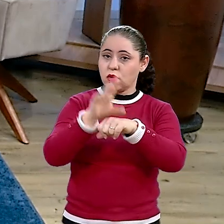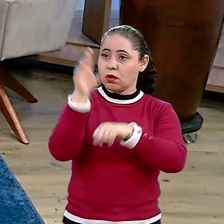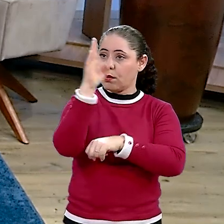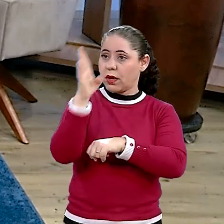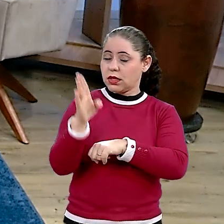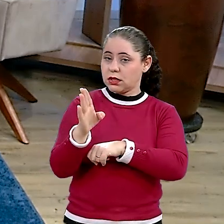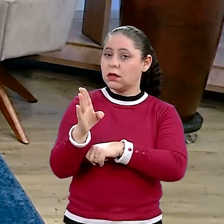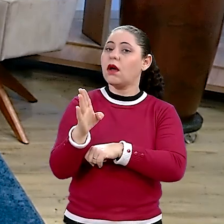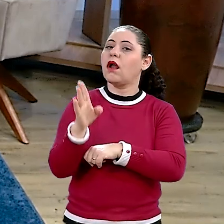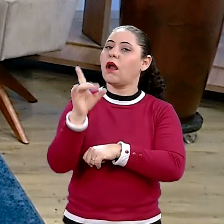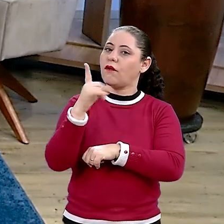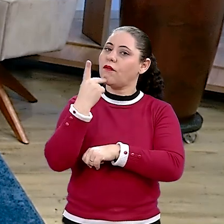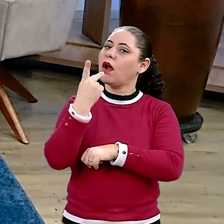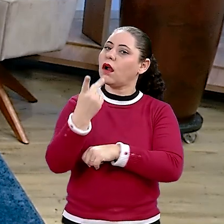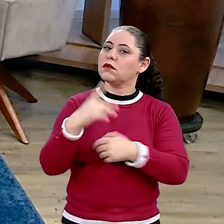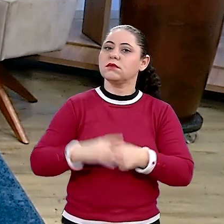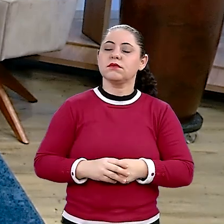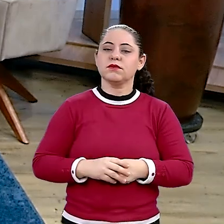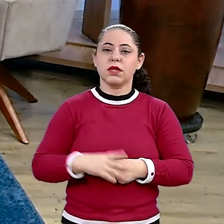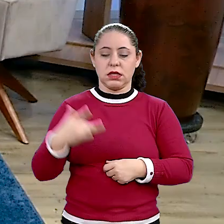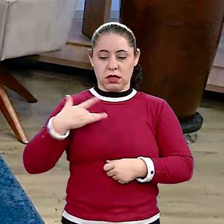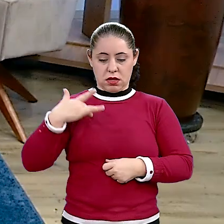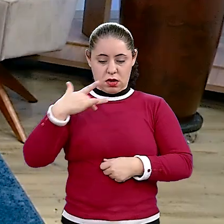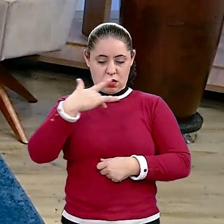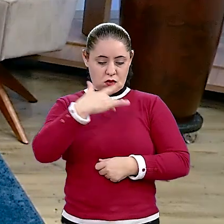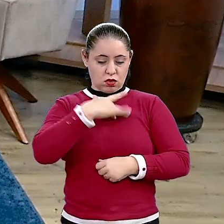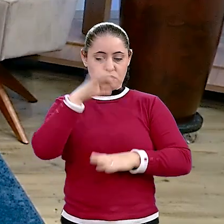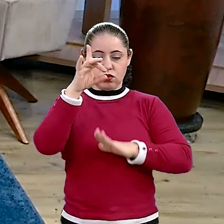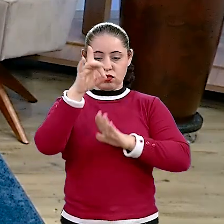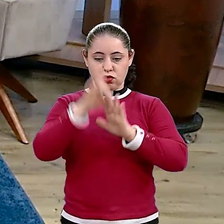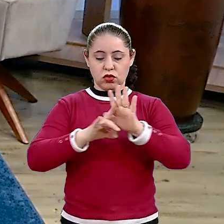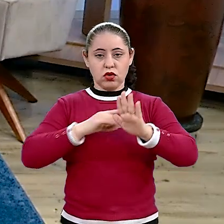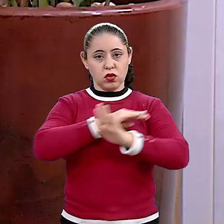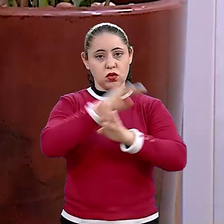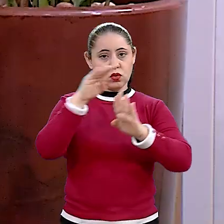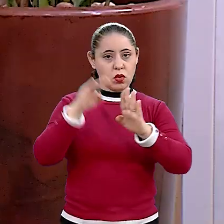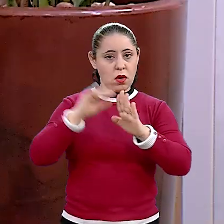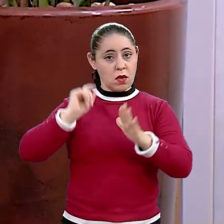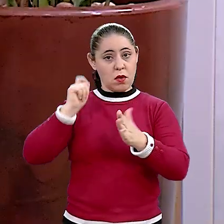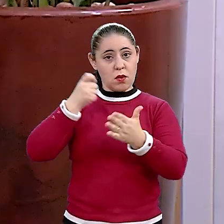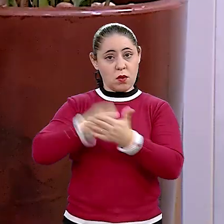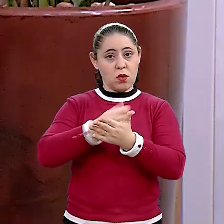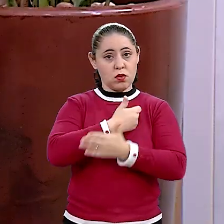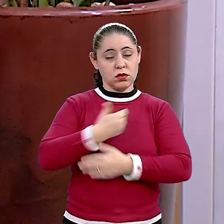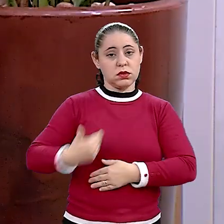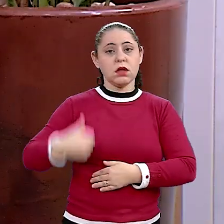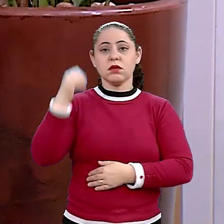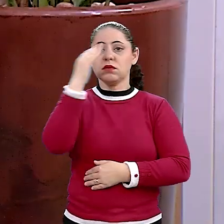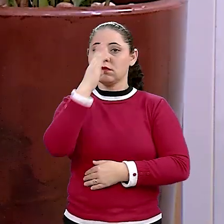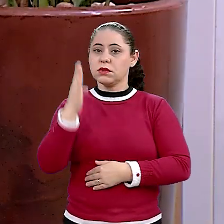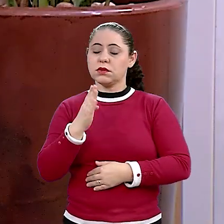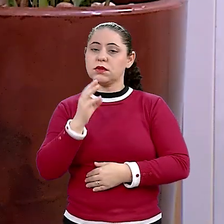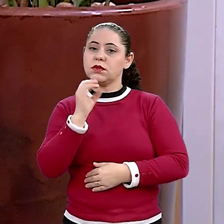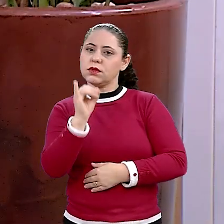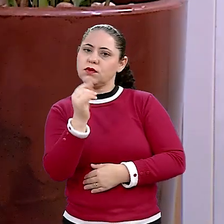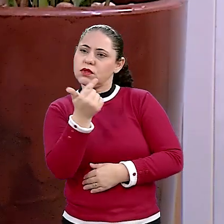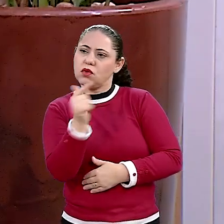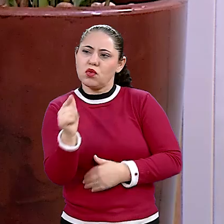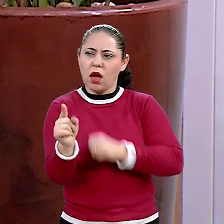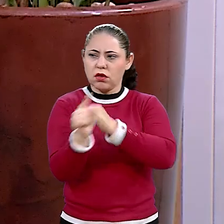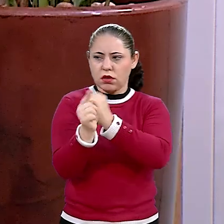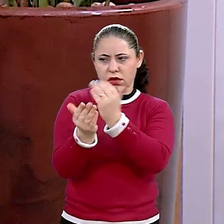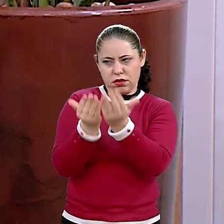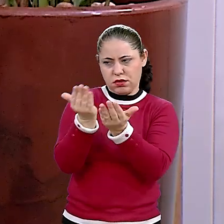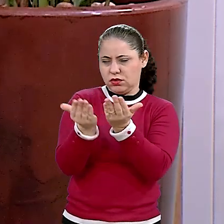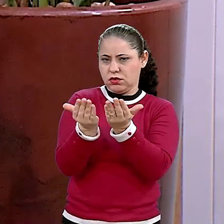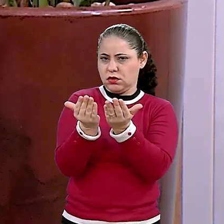clara, ela diz: a saúde é um direito de todos e uma obrigação do Estado brasileiro. Então, se você não está sendo